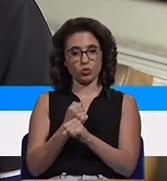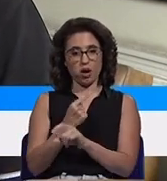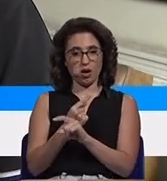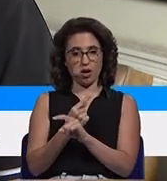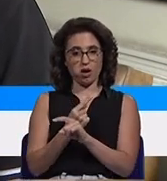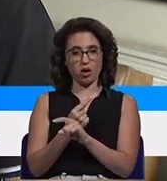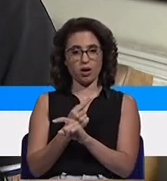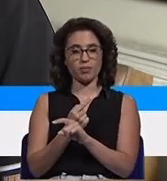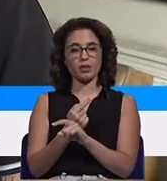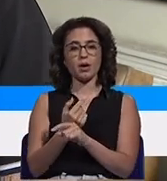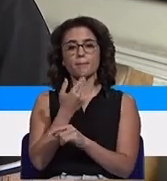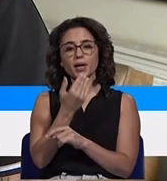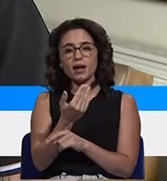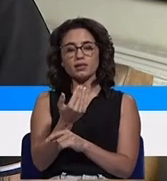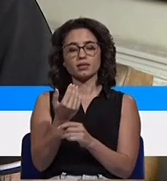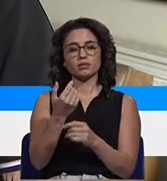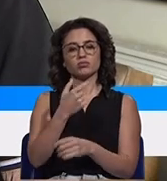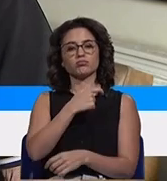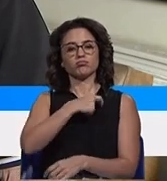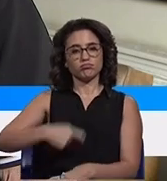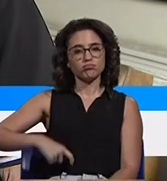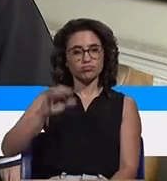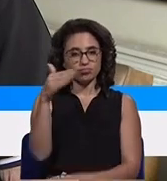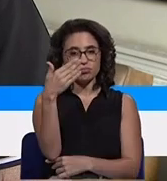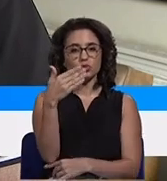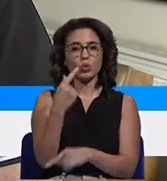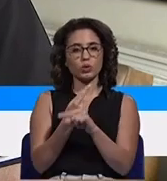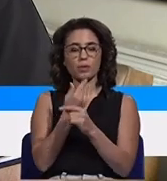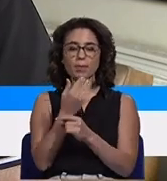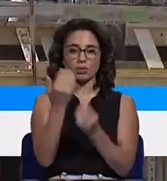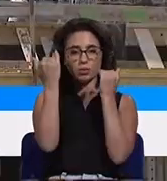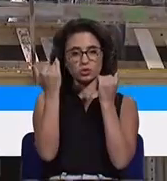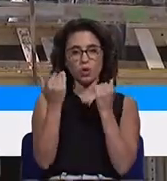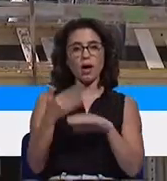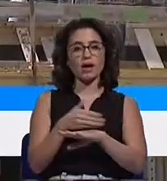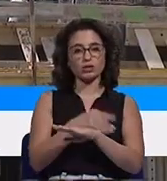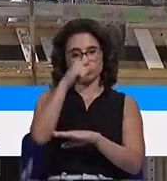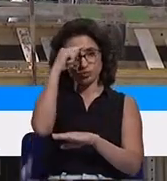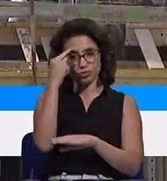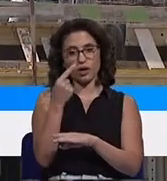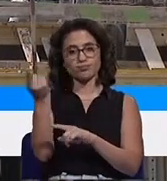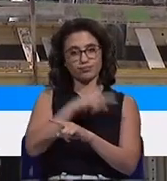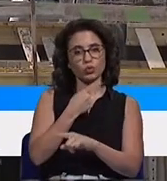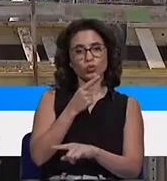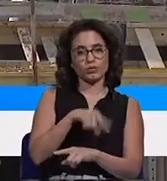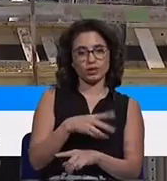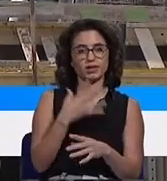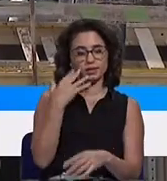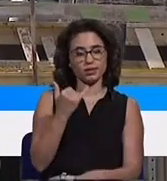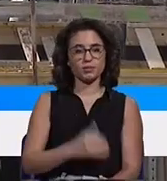consulados primeiro, antes de saírem do seu país, porque depois podem ter dificuldades para regressar. Todos os cuidados são poucos, diz